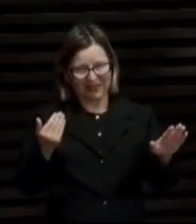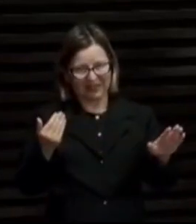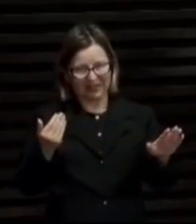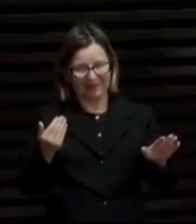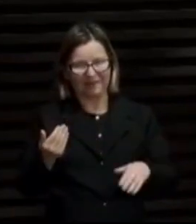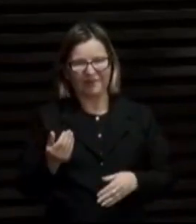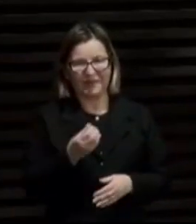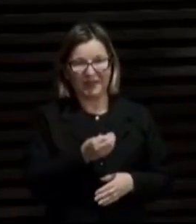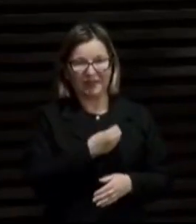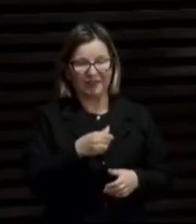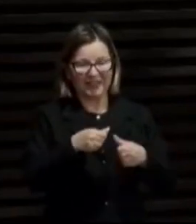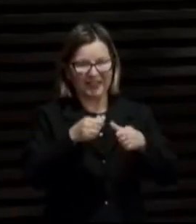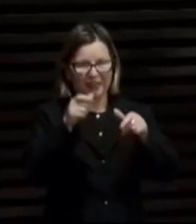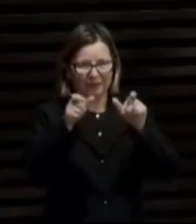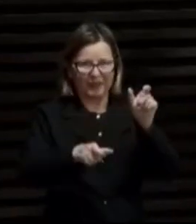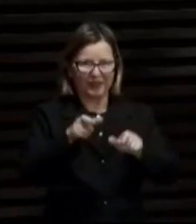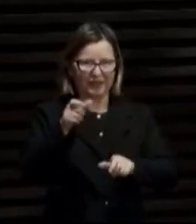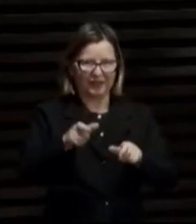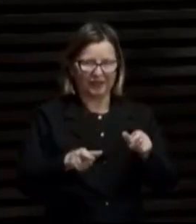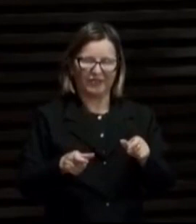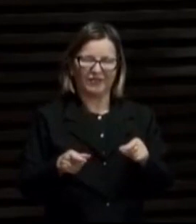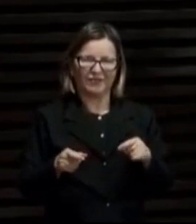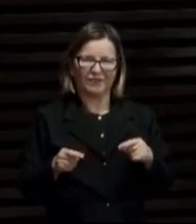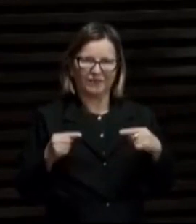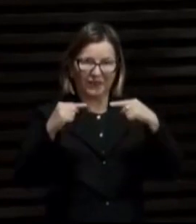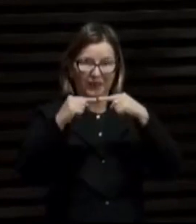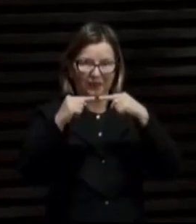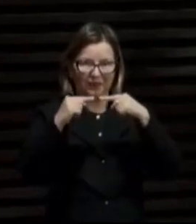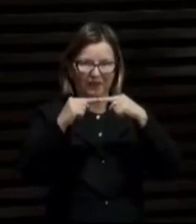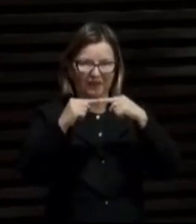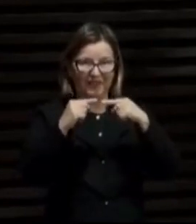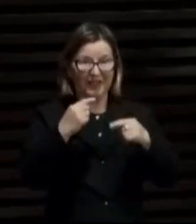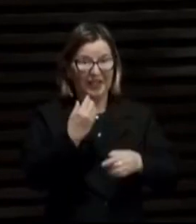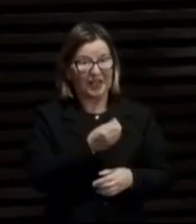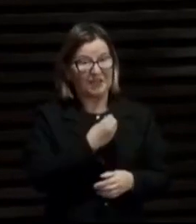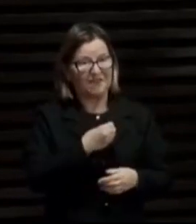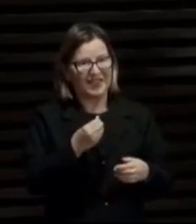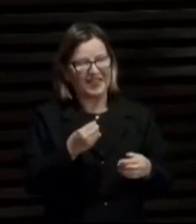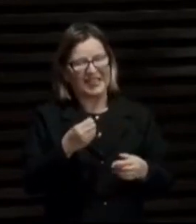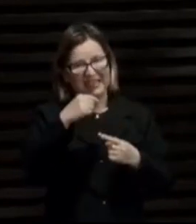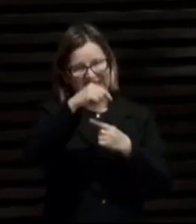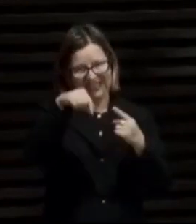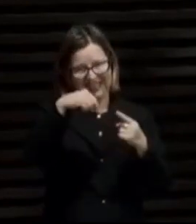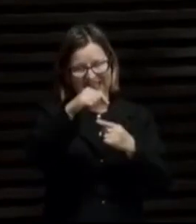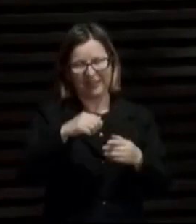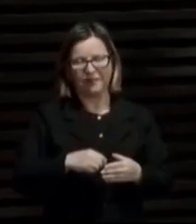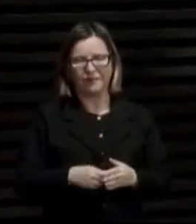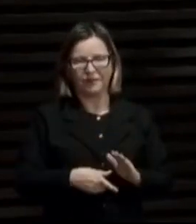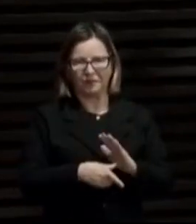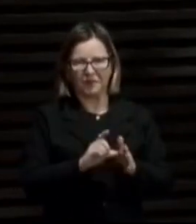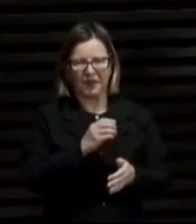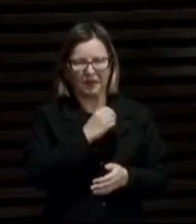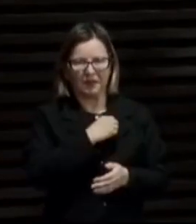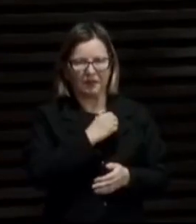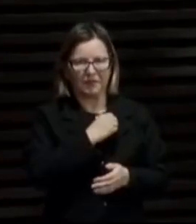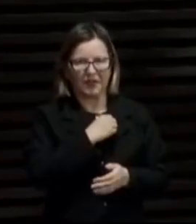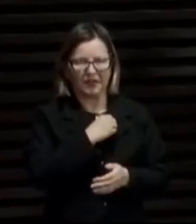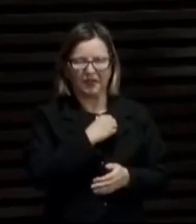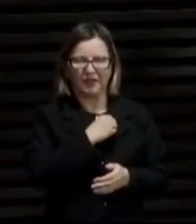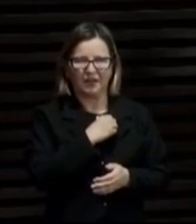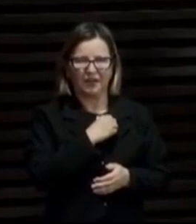viver desses será compatível com uma vida de santidade. Antes o pecado era